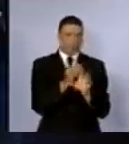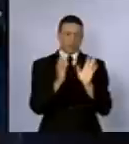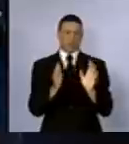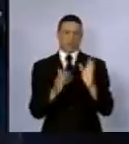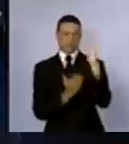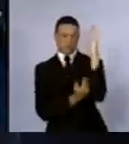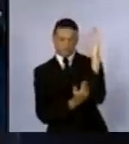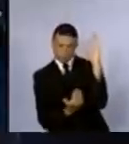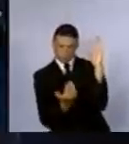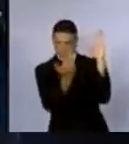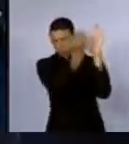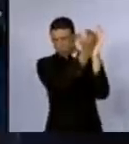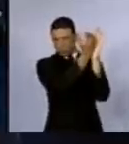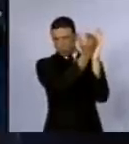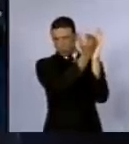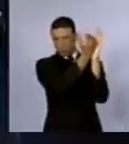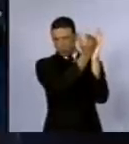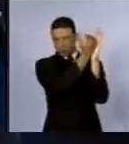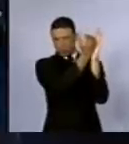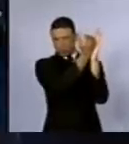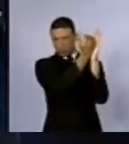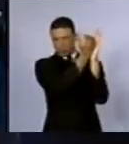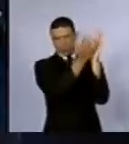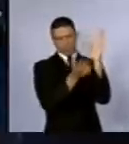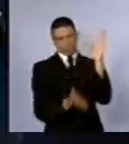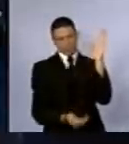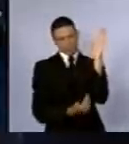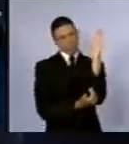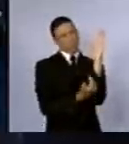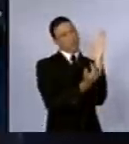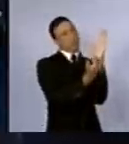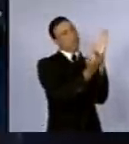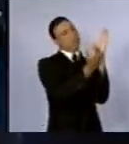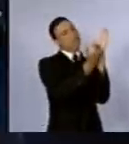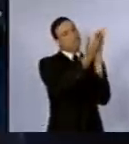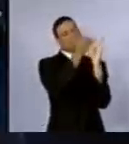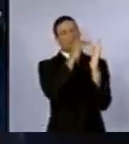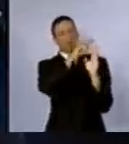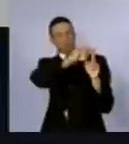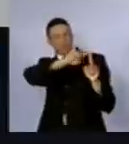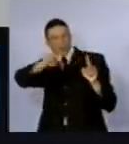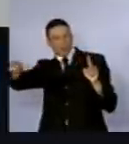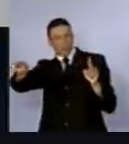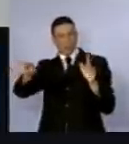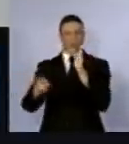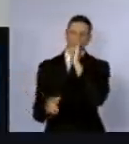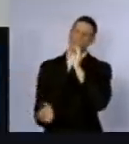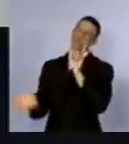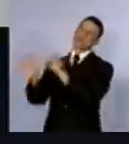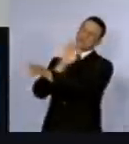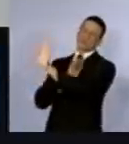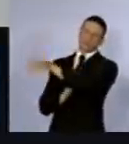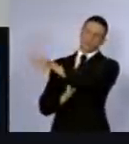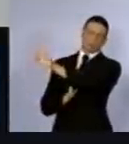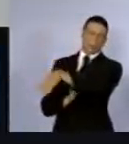valores máximos permissíveis de circulação de corrente nessas linhas. E o que, então, que seria esse efeito